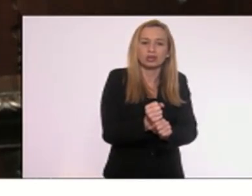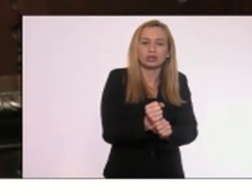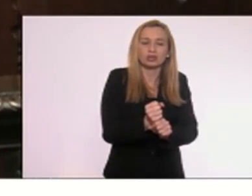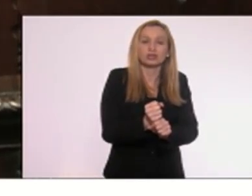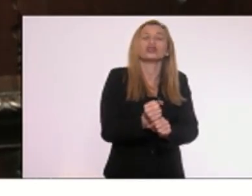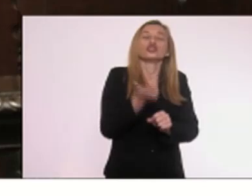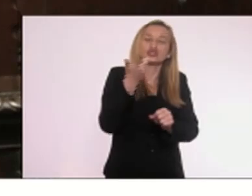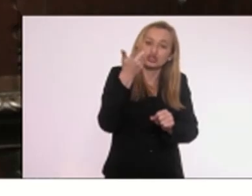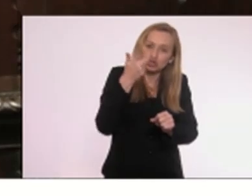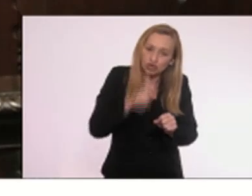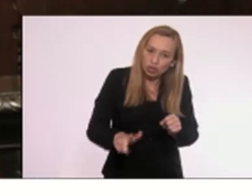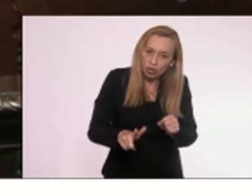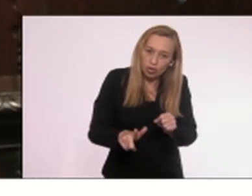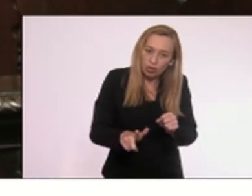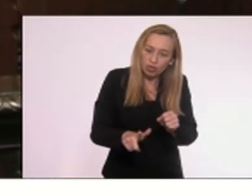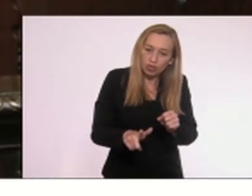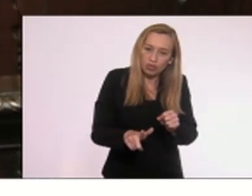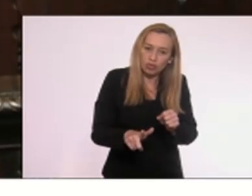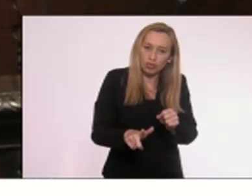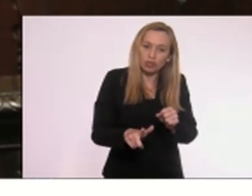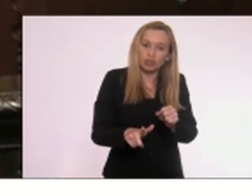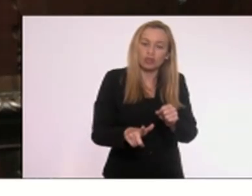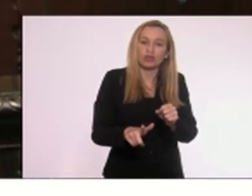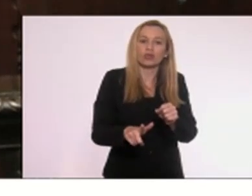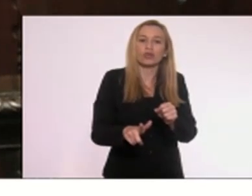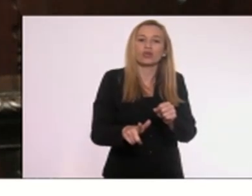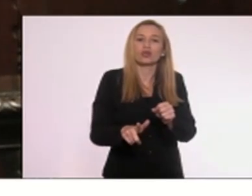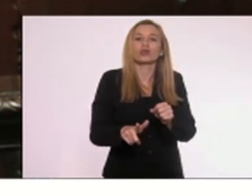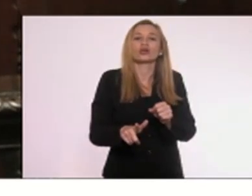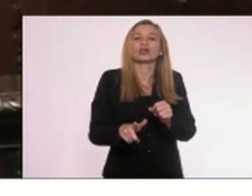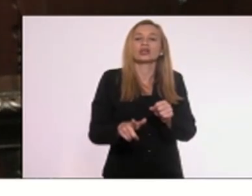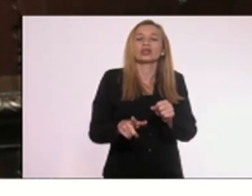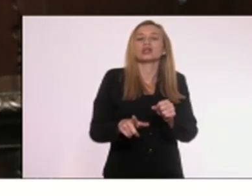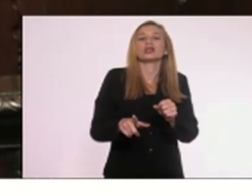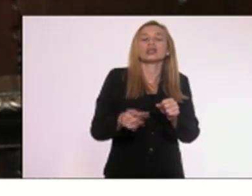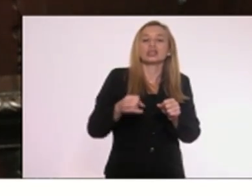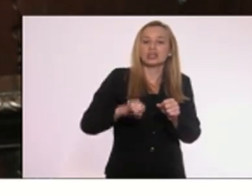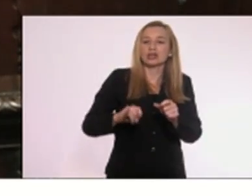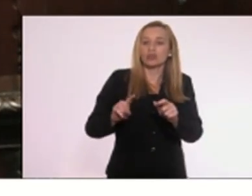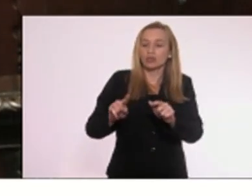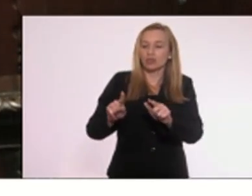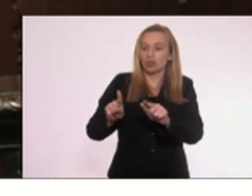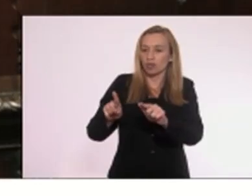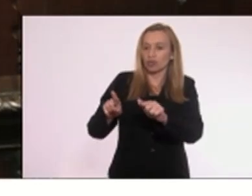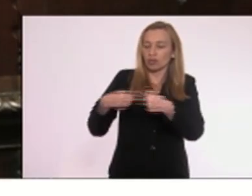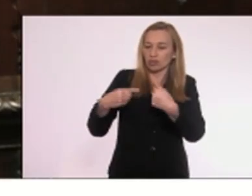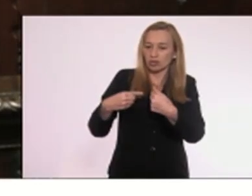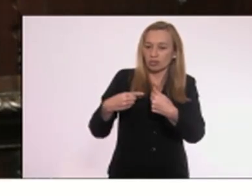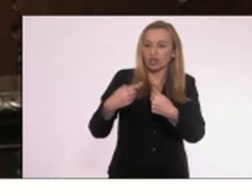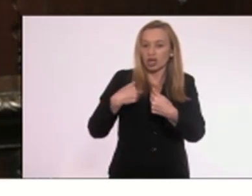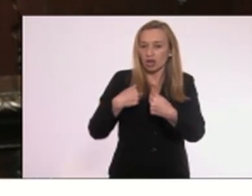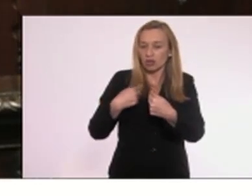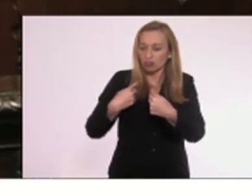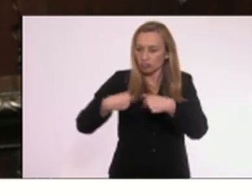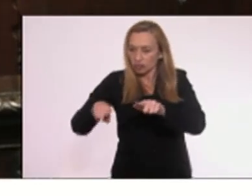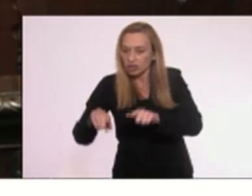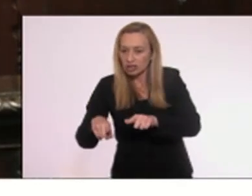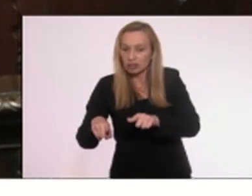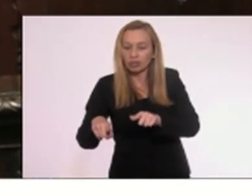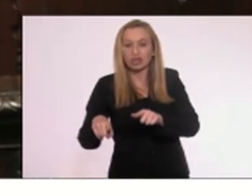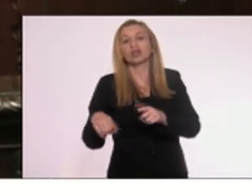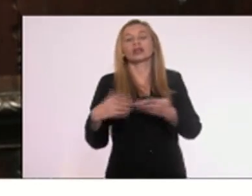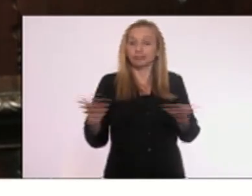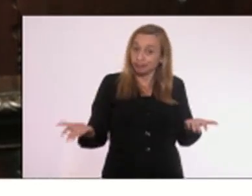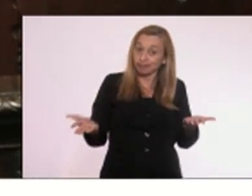uma vez o toma lá da cá da velha política, o fisiologismo, que infelizmente hoje temos os tucanos,